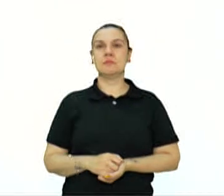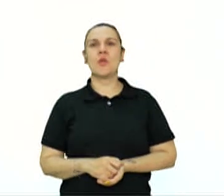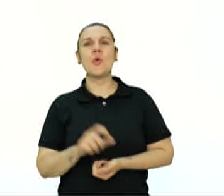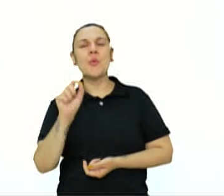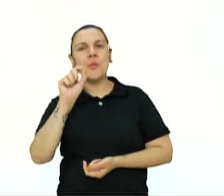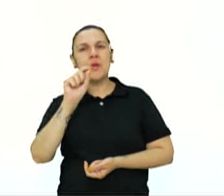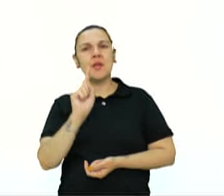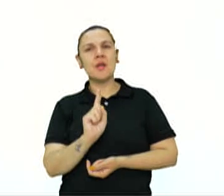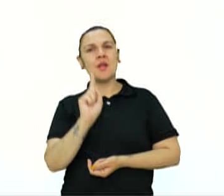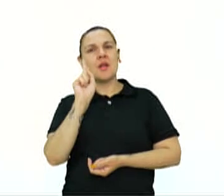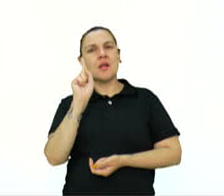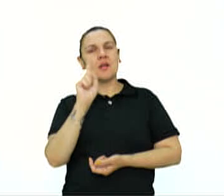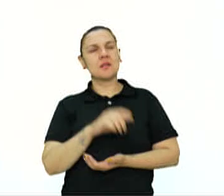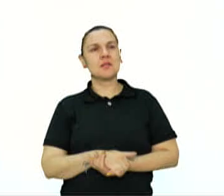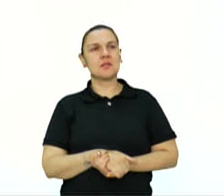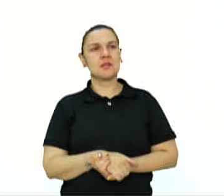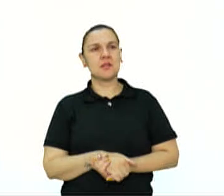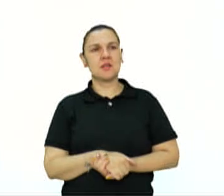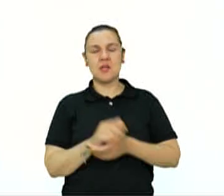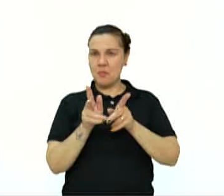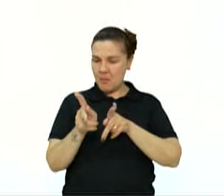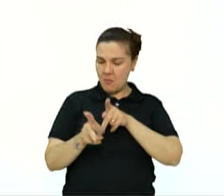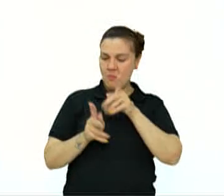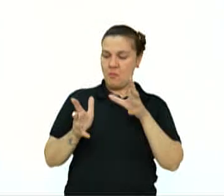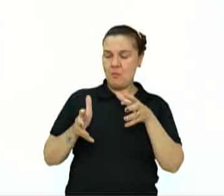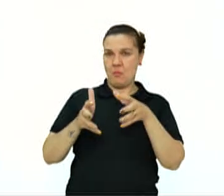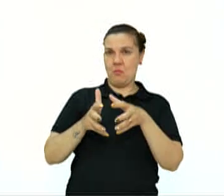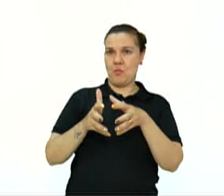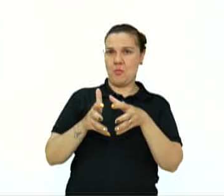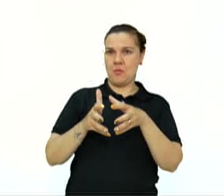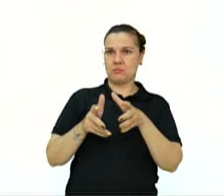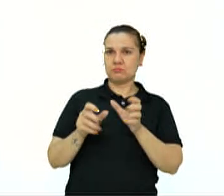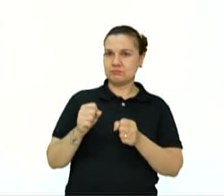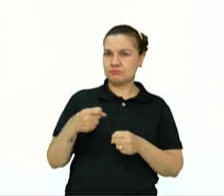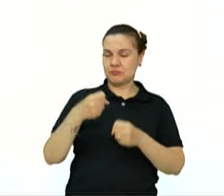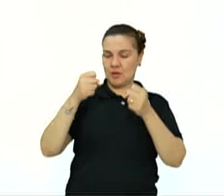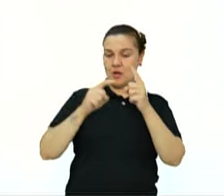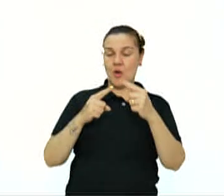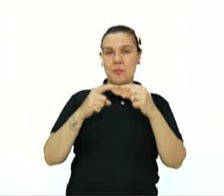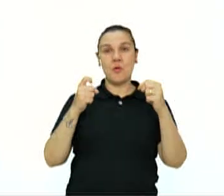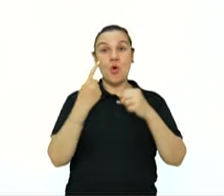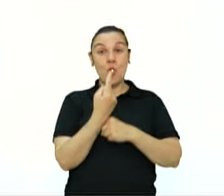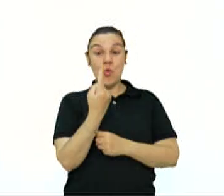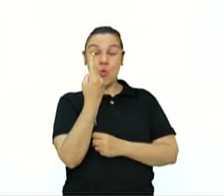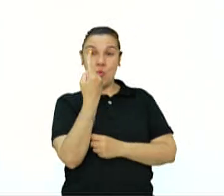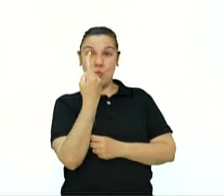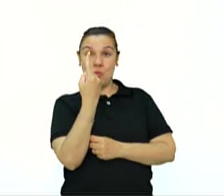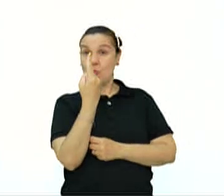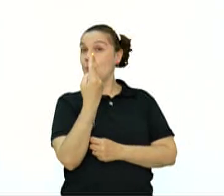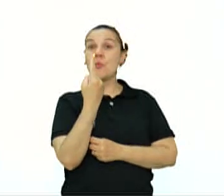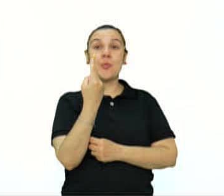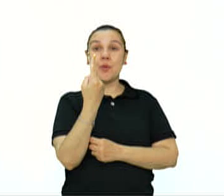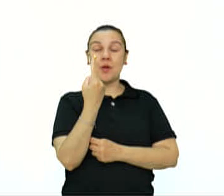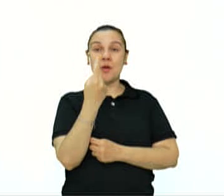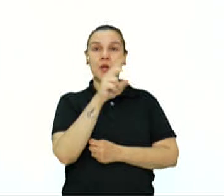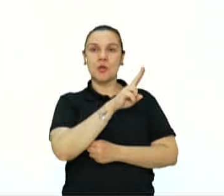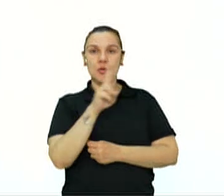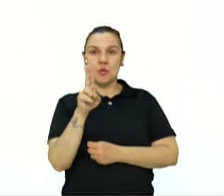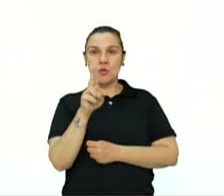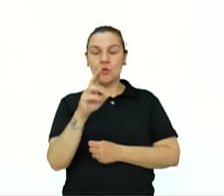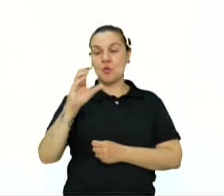O que que nós temos então numa população segundo a biologia? Primeiro, quando nós temos um ser numa população, nós